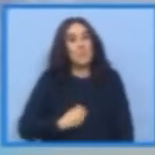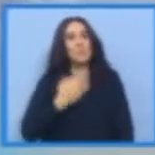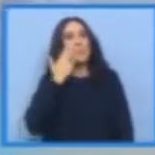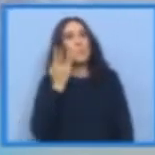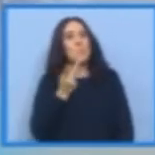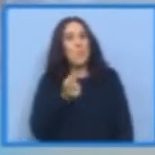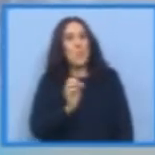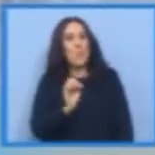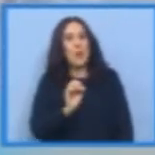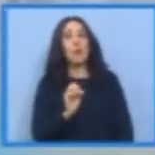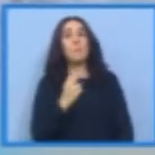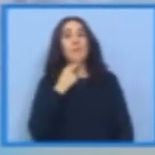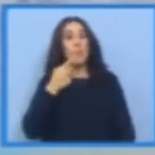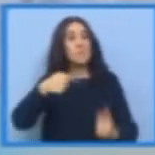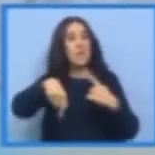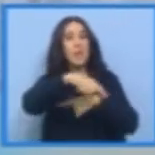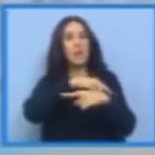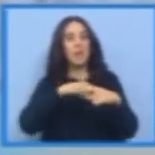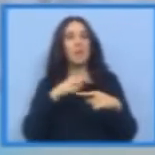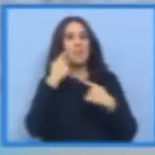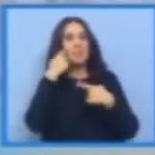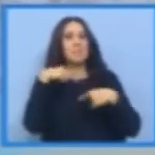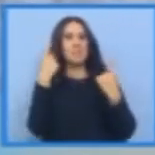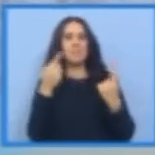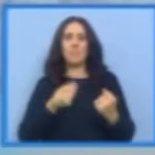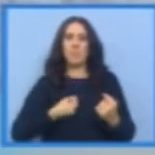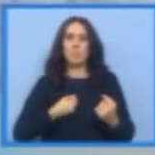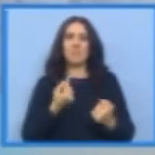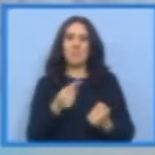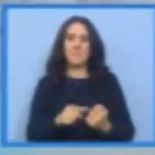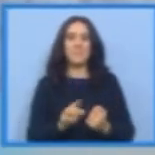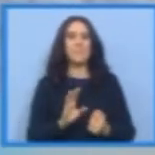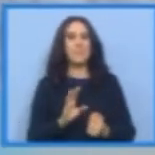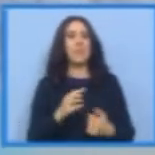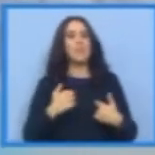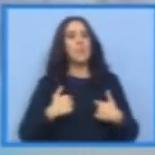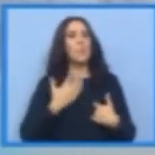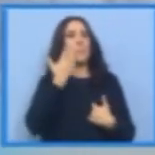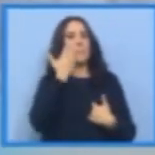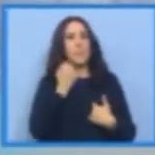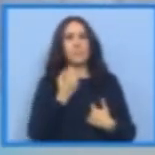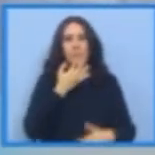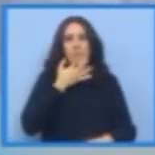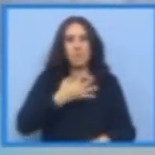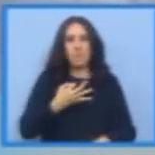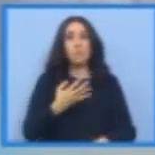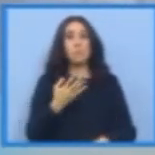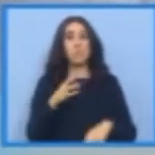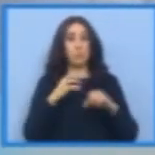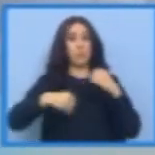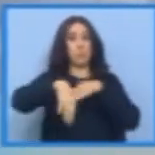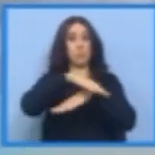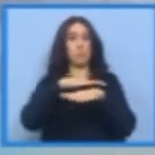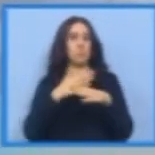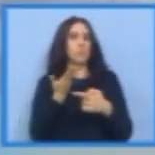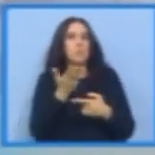mas estas vozes, as vozes que se ouvem, não deixam de ser preocupantes. Eu creio e acredito, pelo movimento que foi,